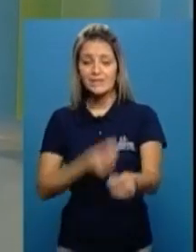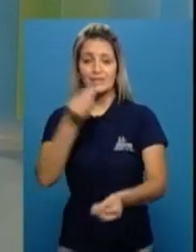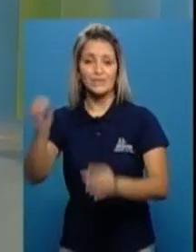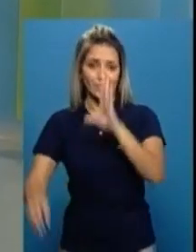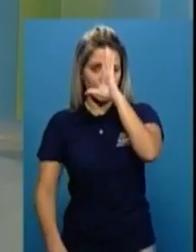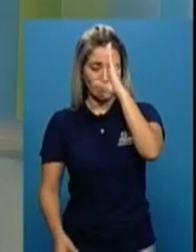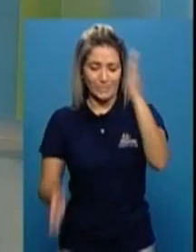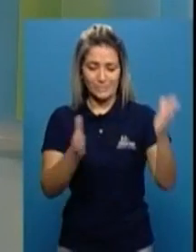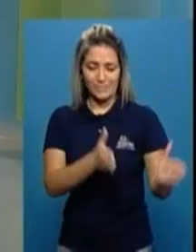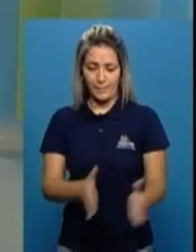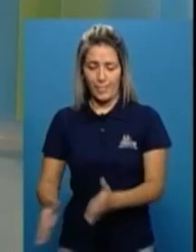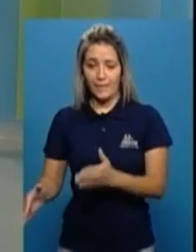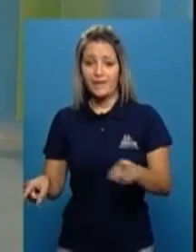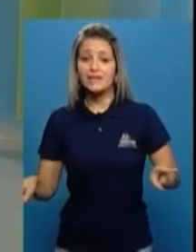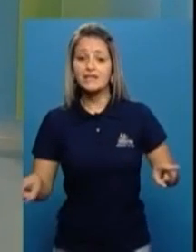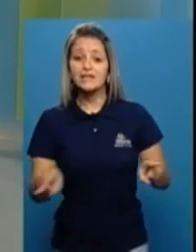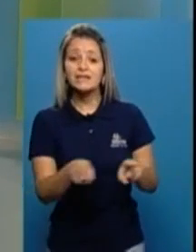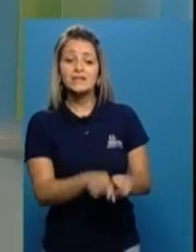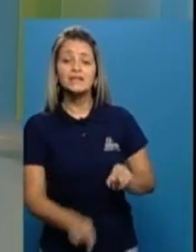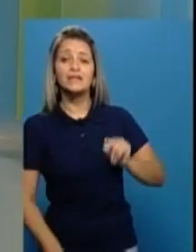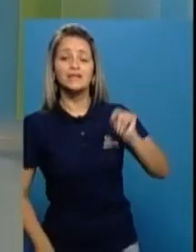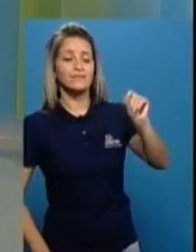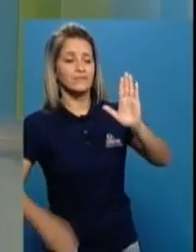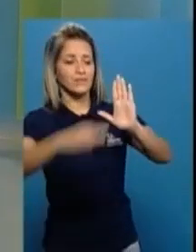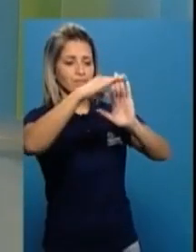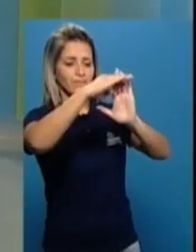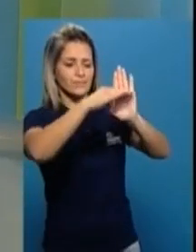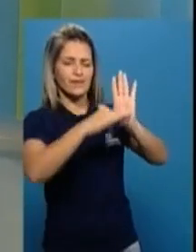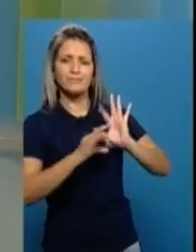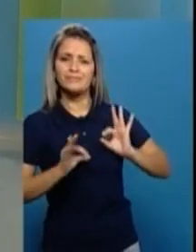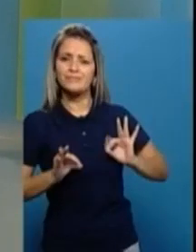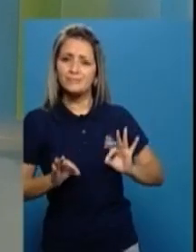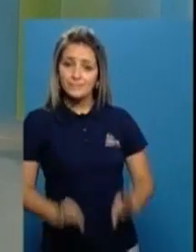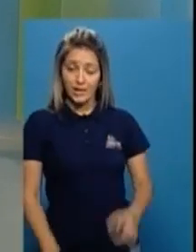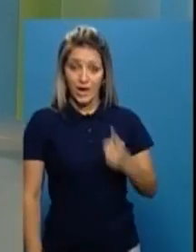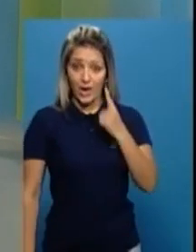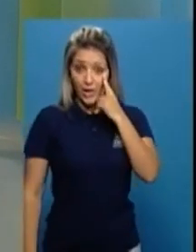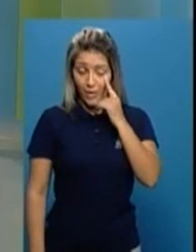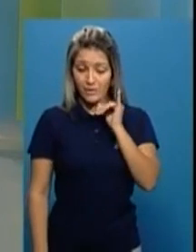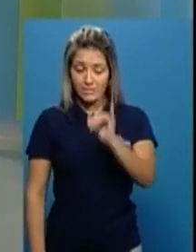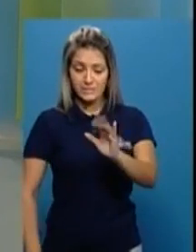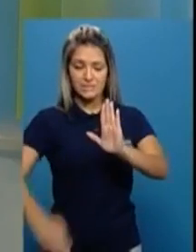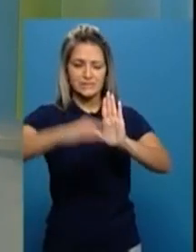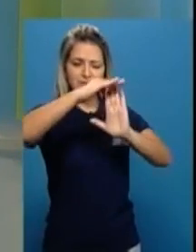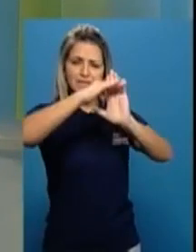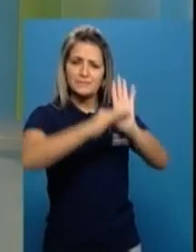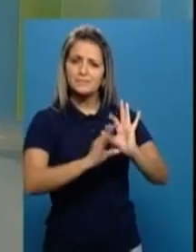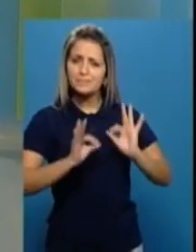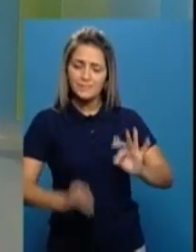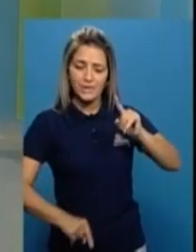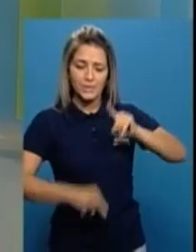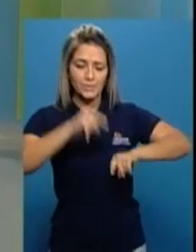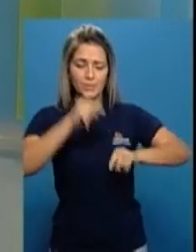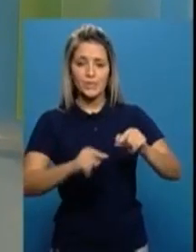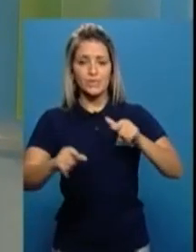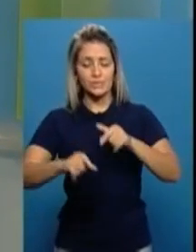processo, maior o grau de padronização, ou seja, quanto mais padronizado o produto e o